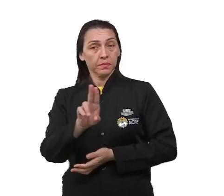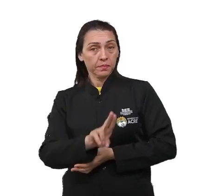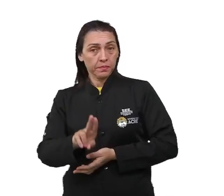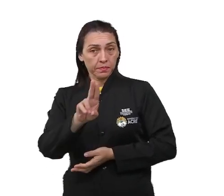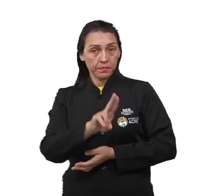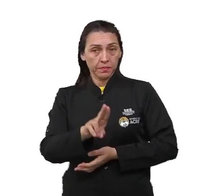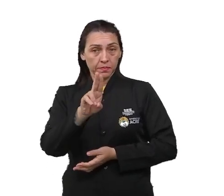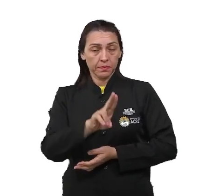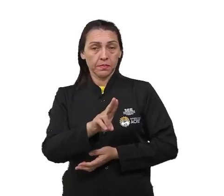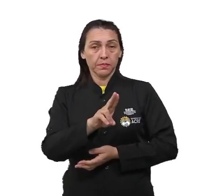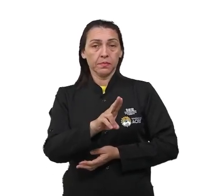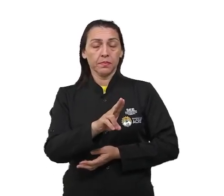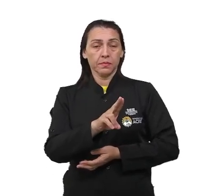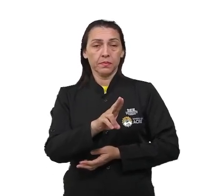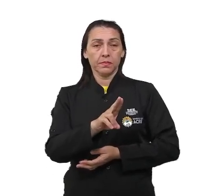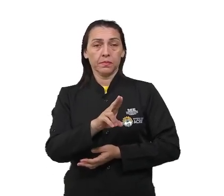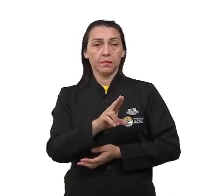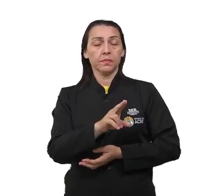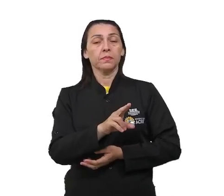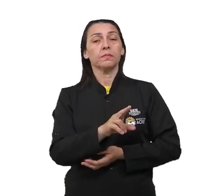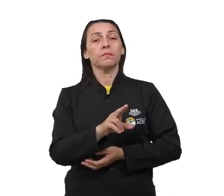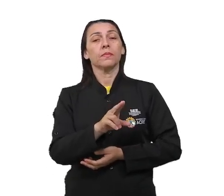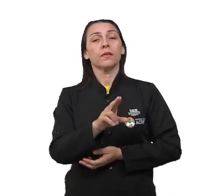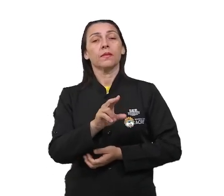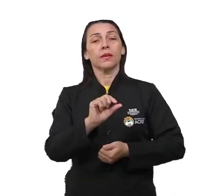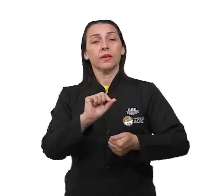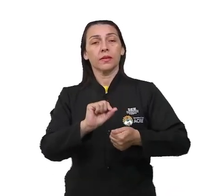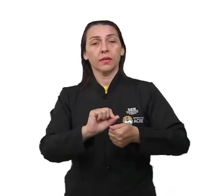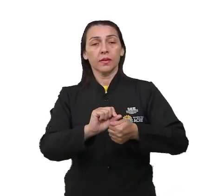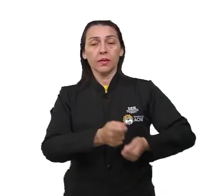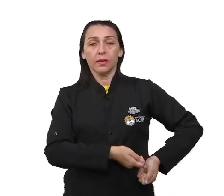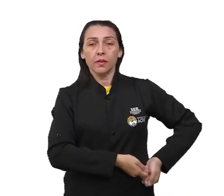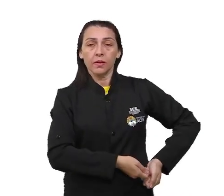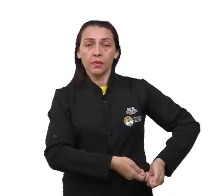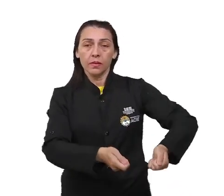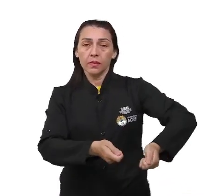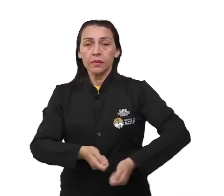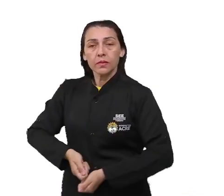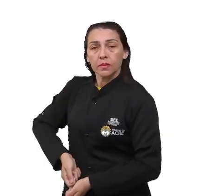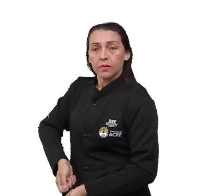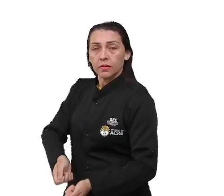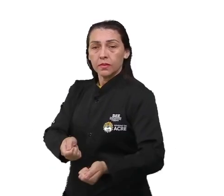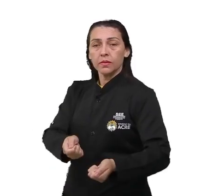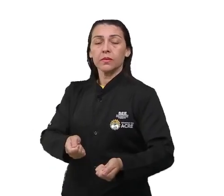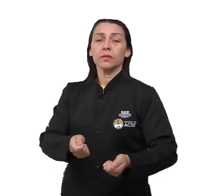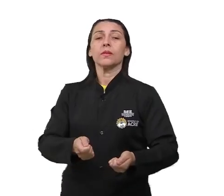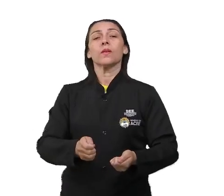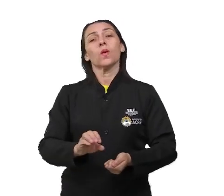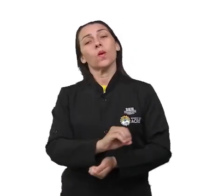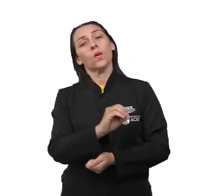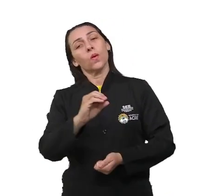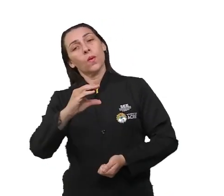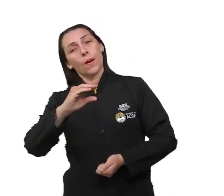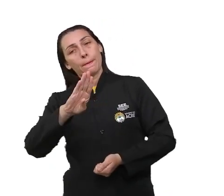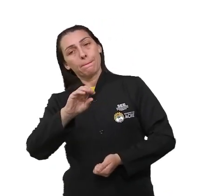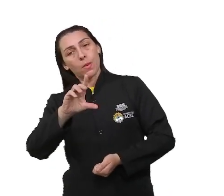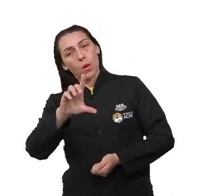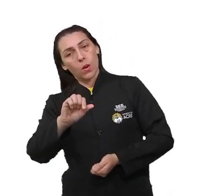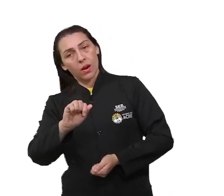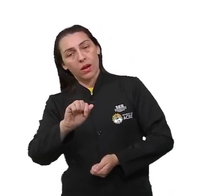essas espécies de tacos para manobrar, né, no caso até guiar o disco até o